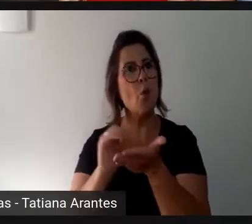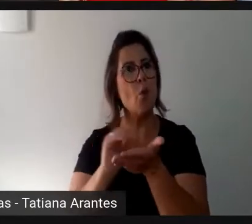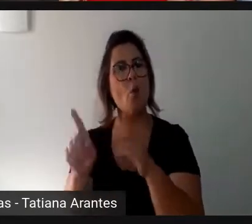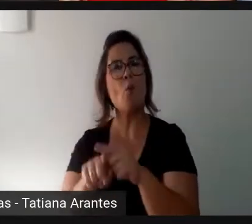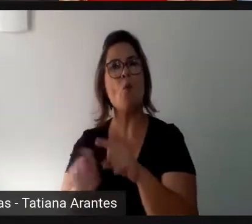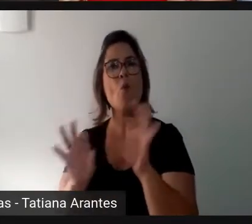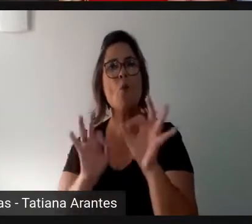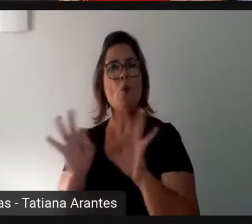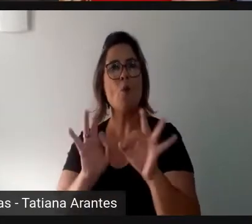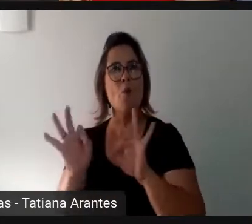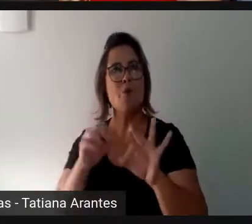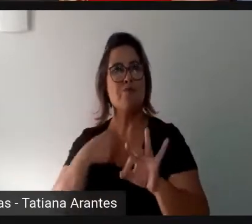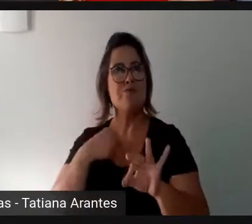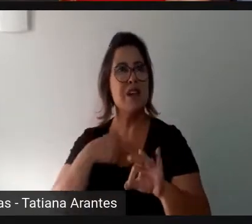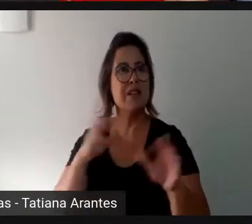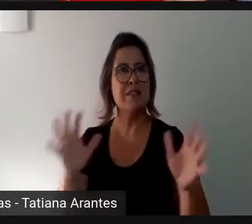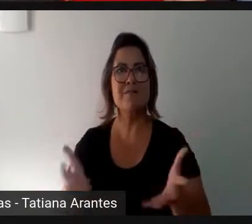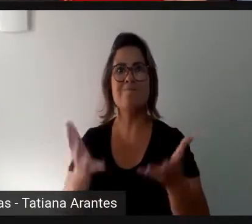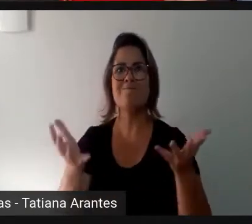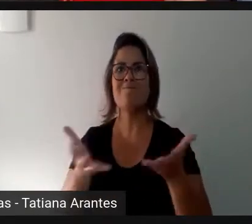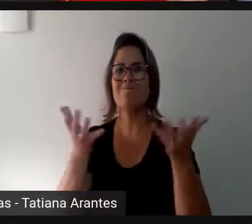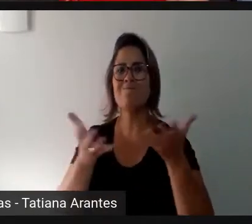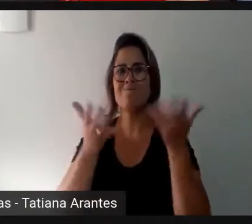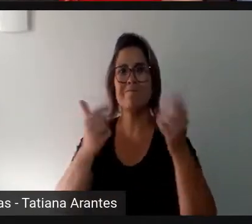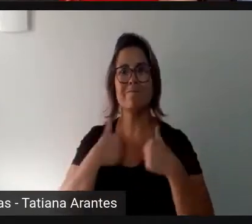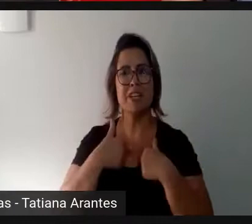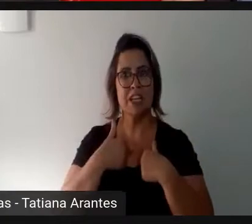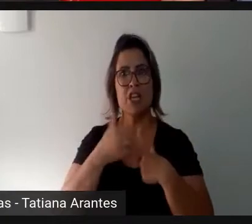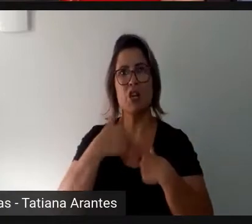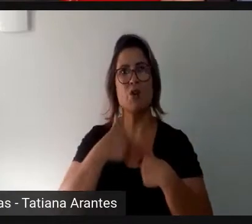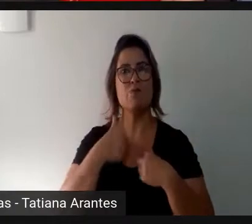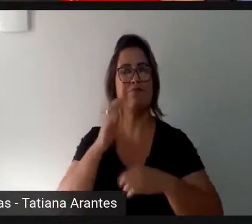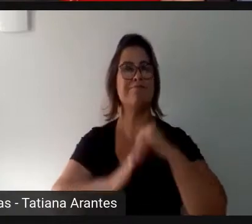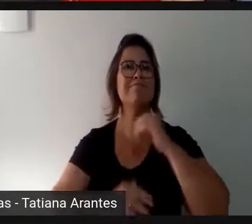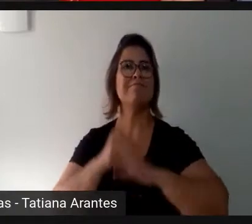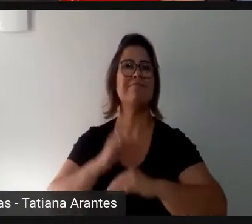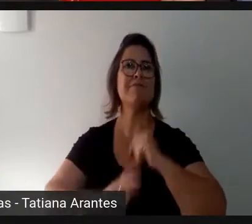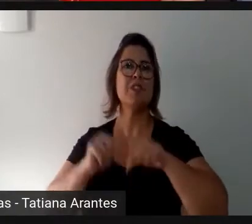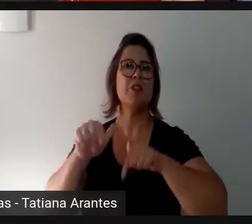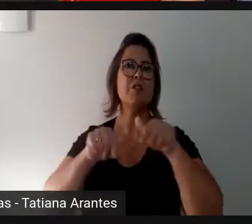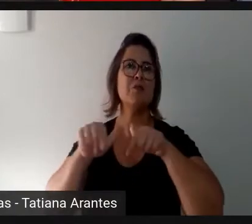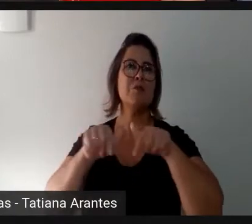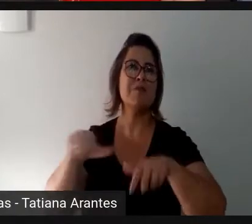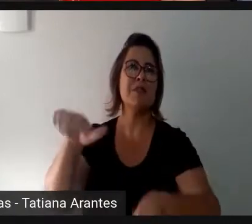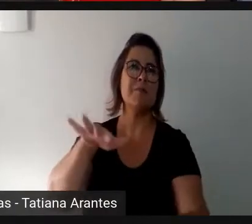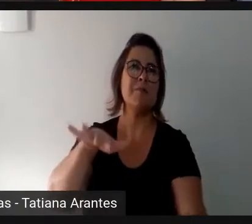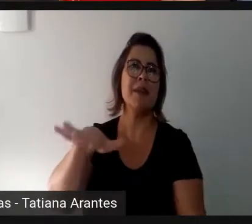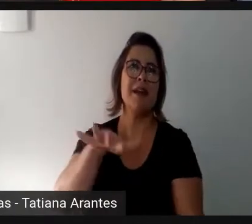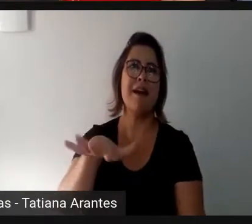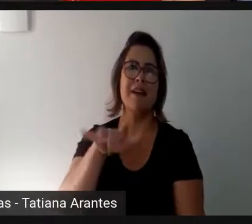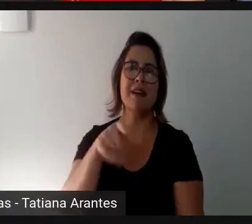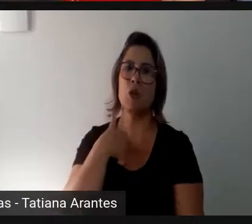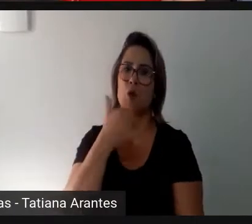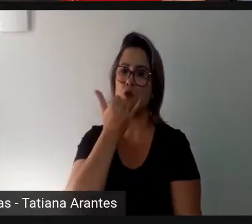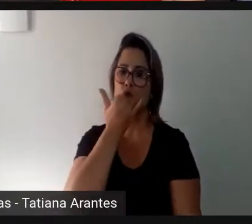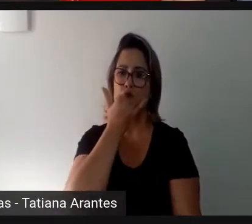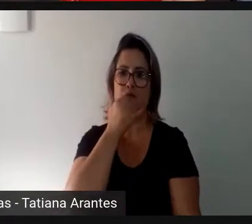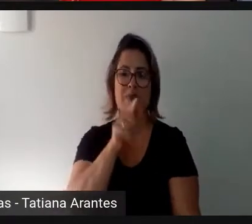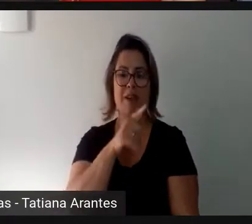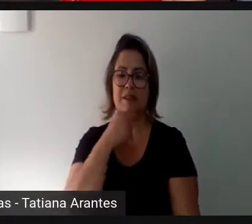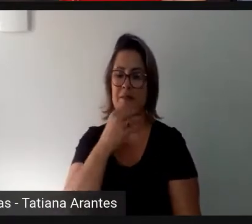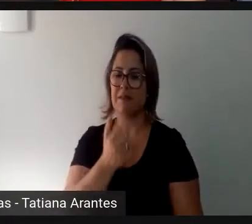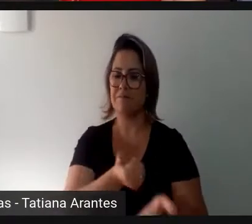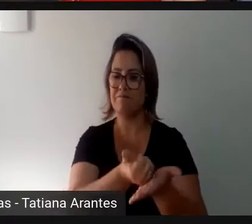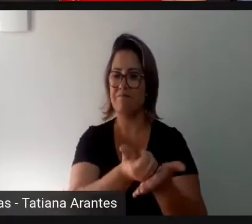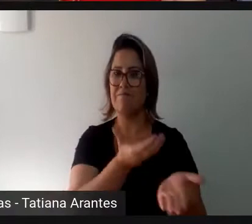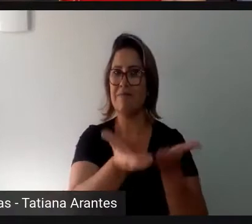motivação técnica. Eu, na minha atividade de consultor, eu não atendia diretamente lobbyista, tá? Porque a consultoria não autoriza. Mas o